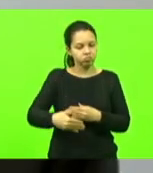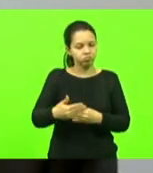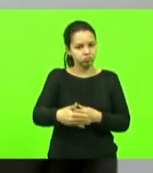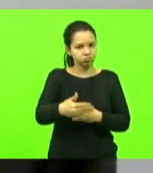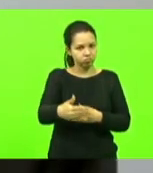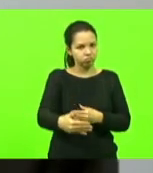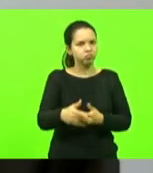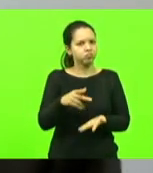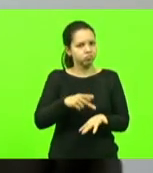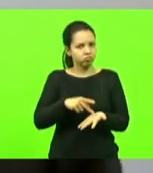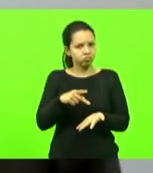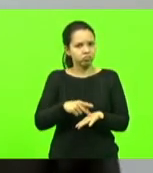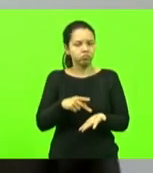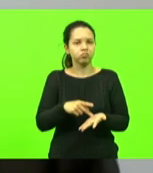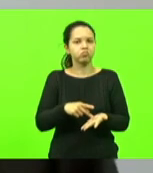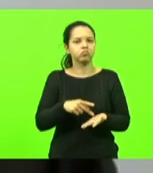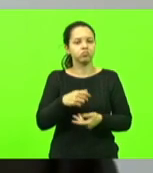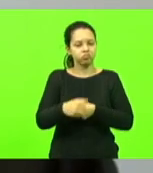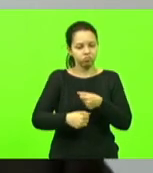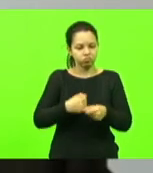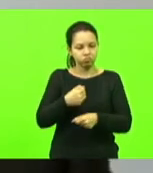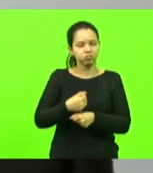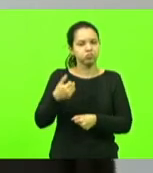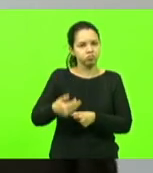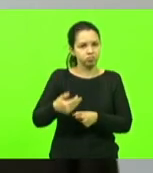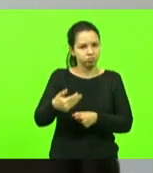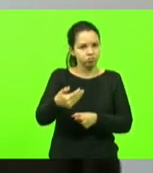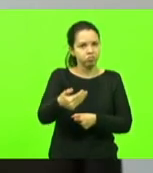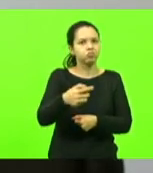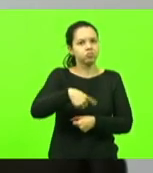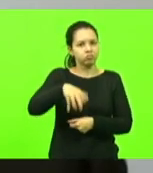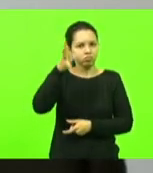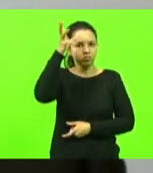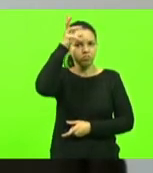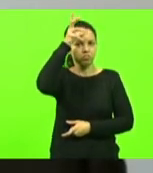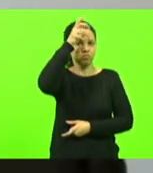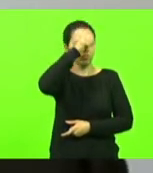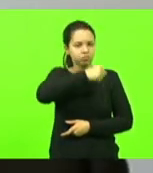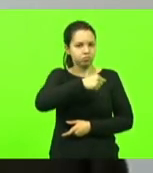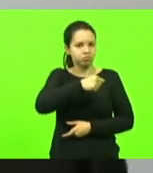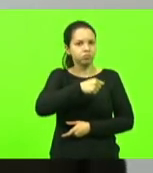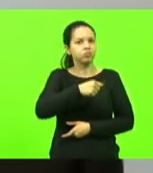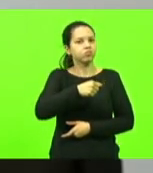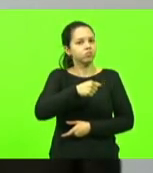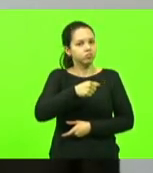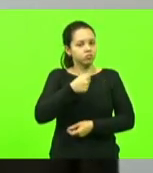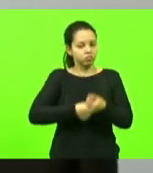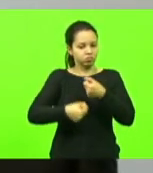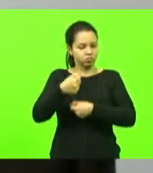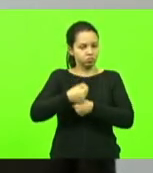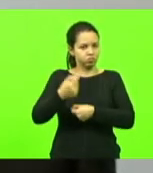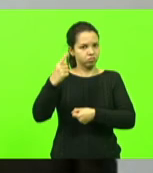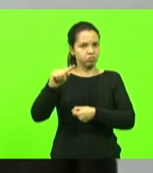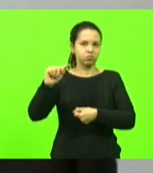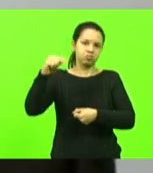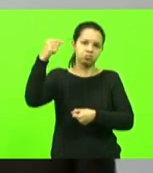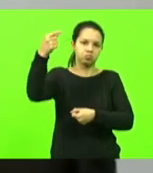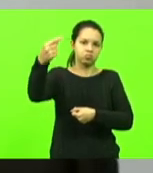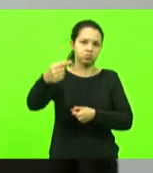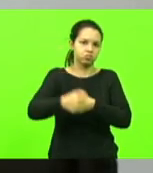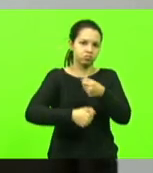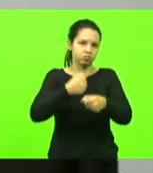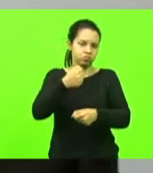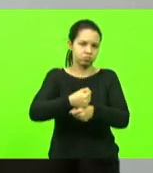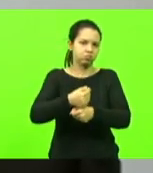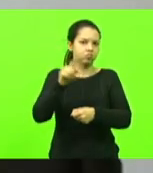que é todo ano há um aprendizado. Tomara que no ano passado, não sei, no ano que vem, que é ano de